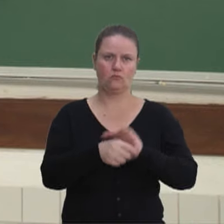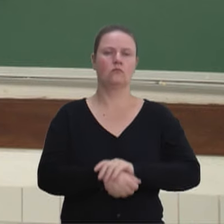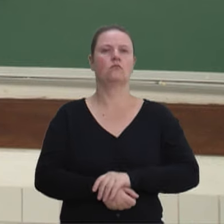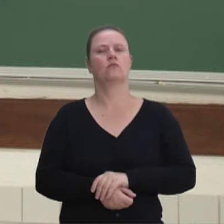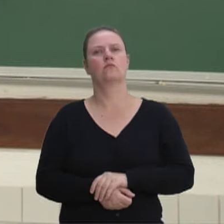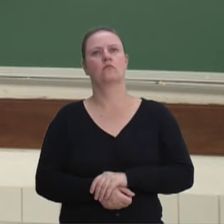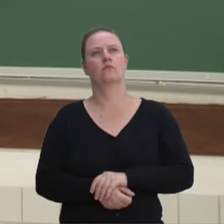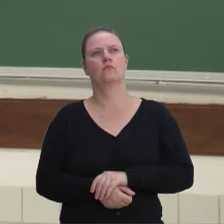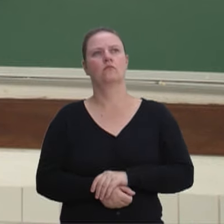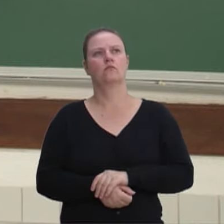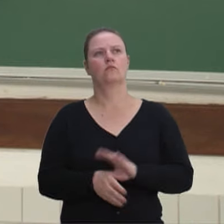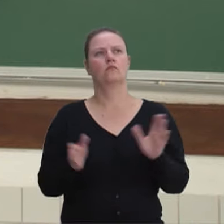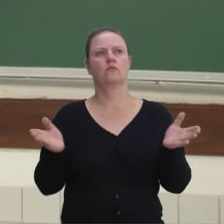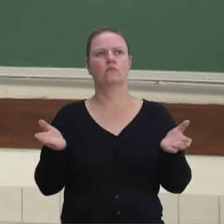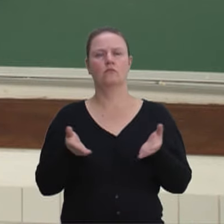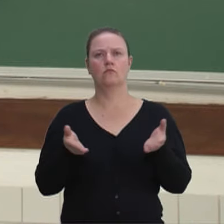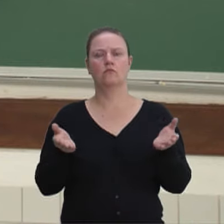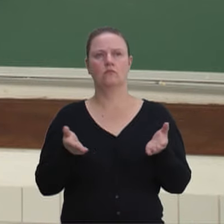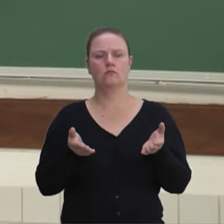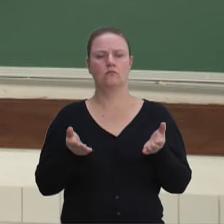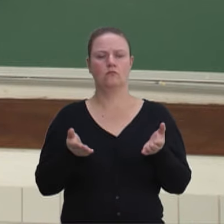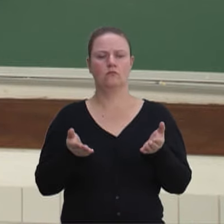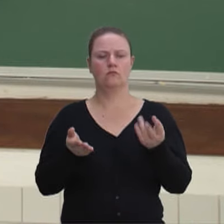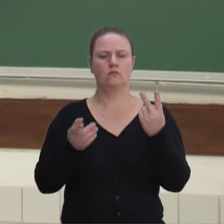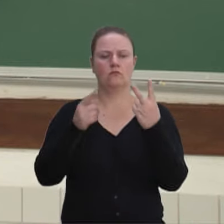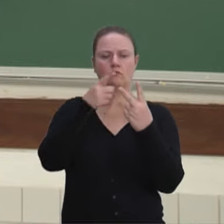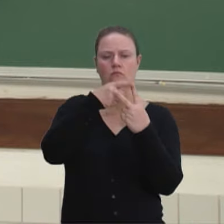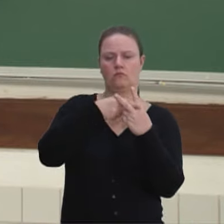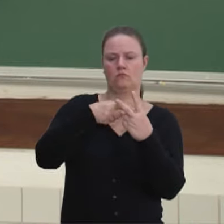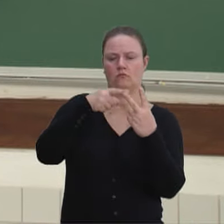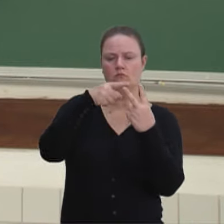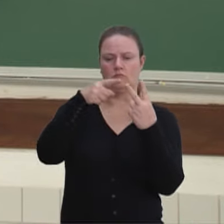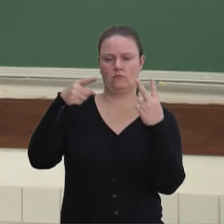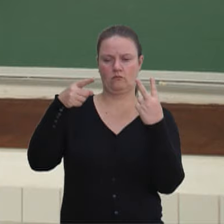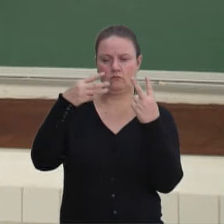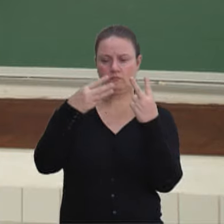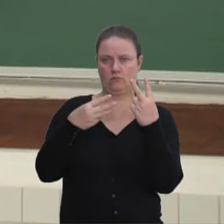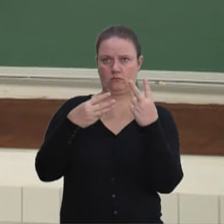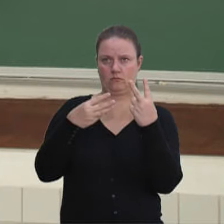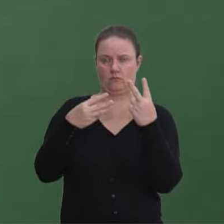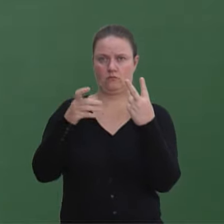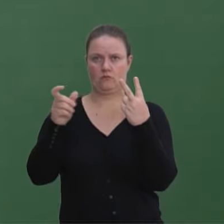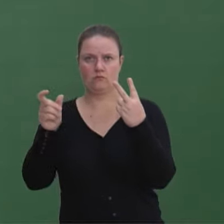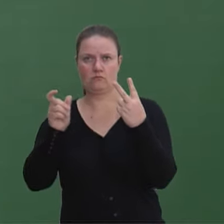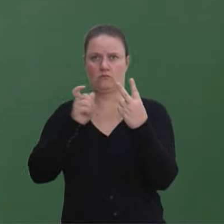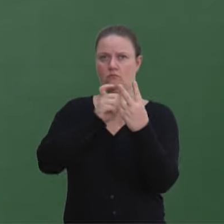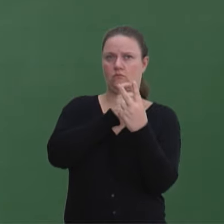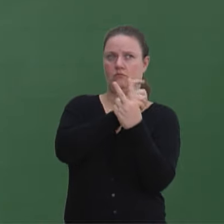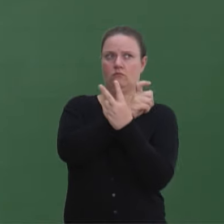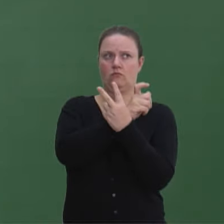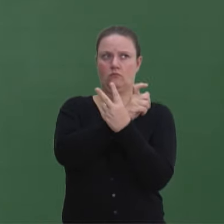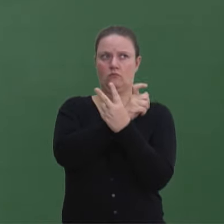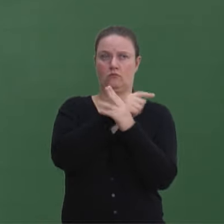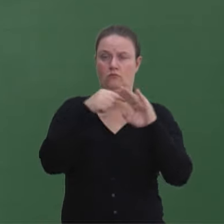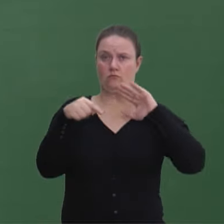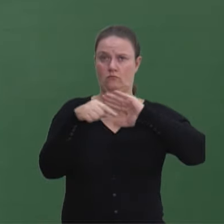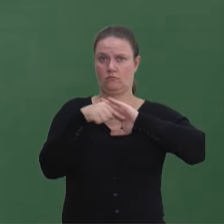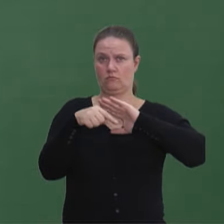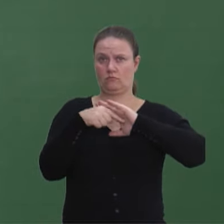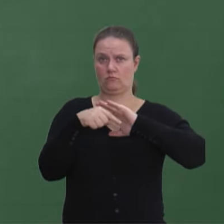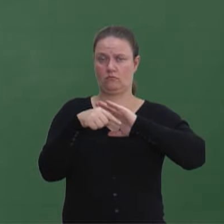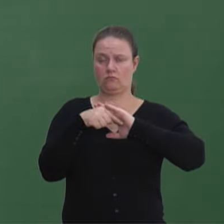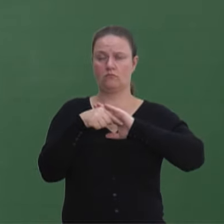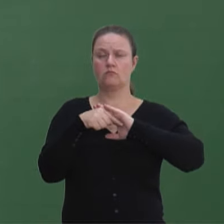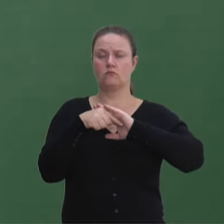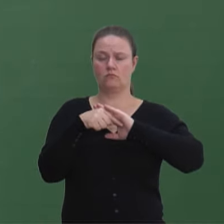vou passar o raiz de 3x para o outro lado da igualdade, vou ficar com menos, né? Se eu estou trocando o lado,